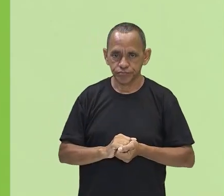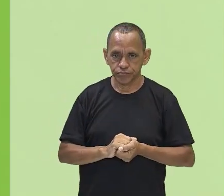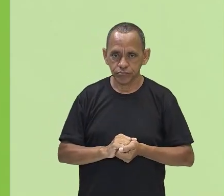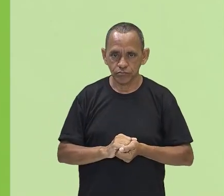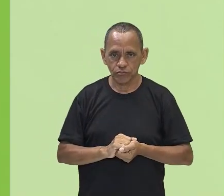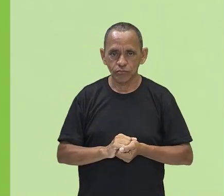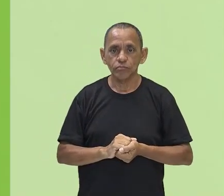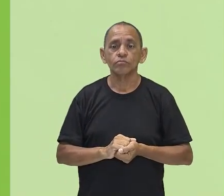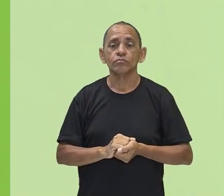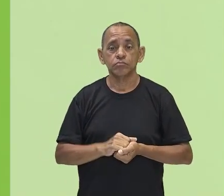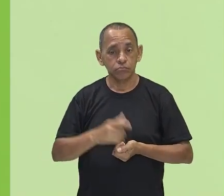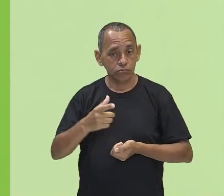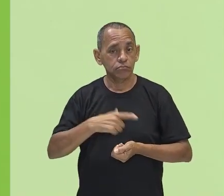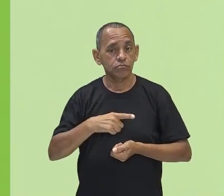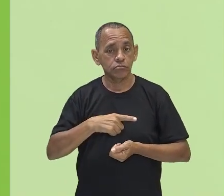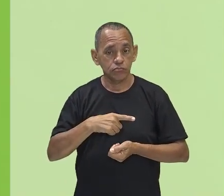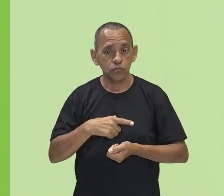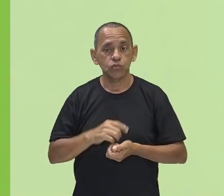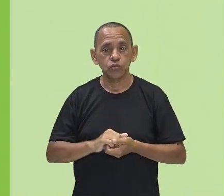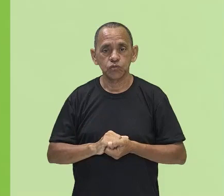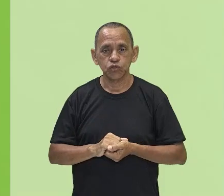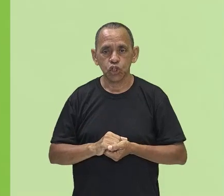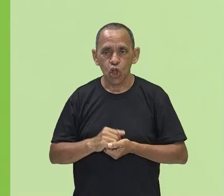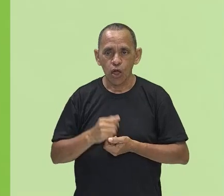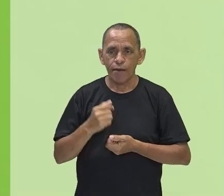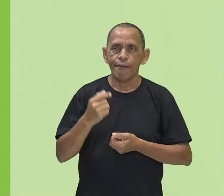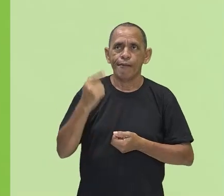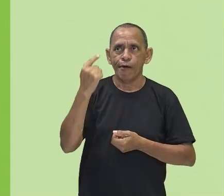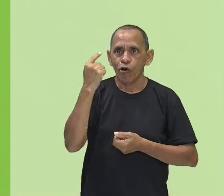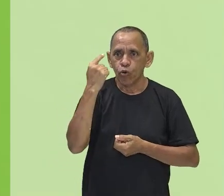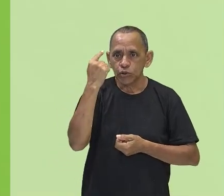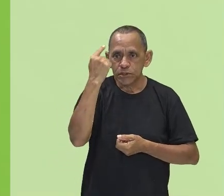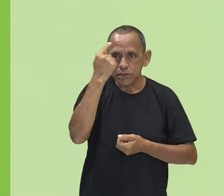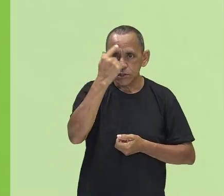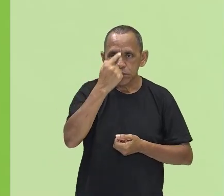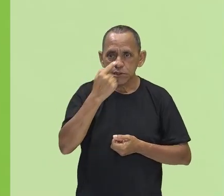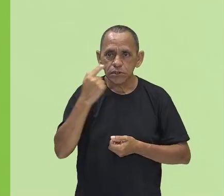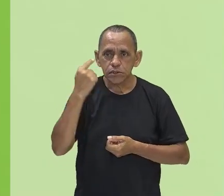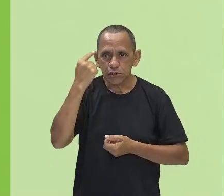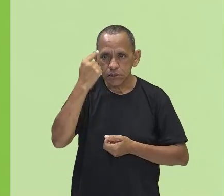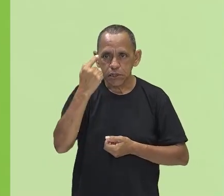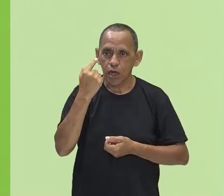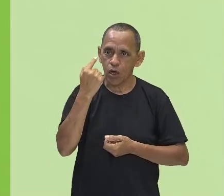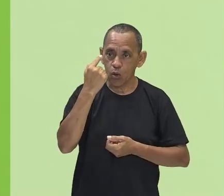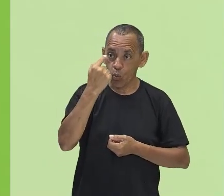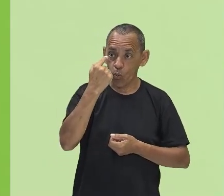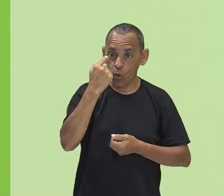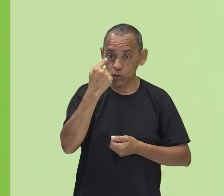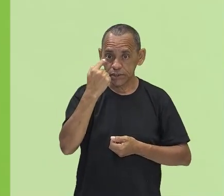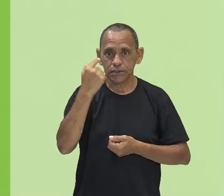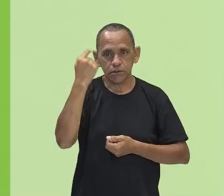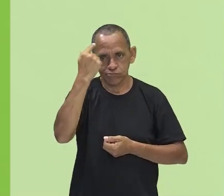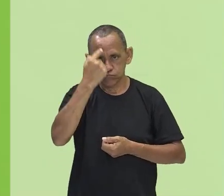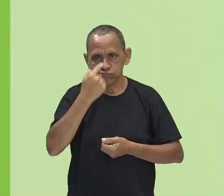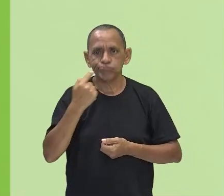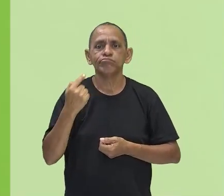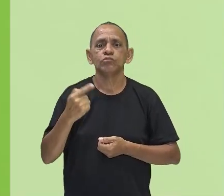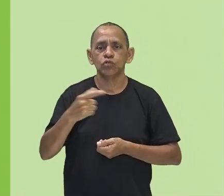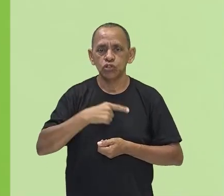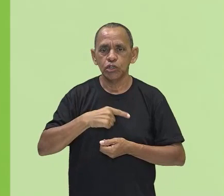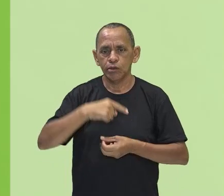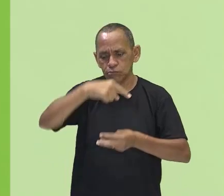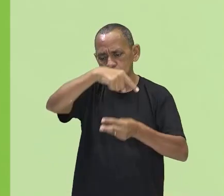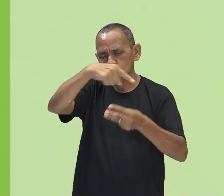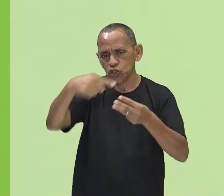que possuem, né, a parte do centro mais espessa do que as bordas. Elas são de 3 tipos, como nós vimos, tá certo? Mas qual